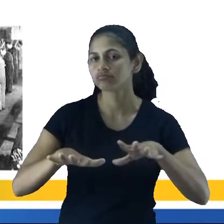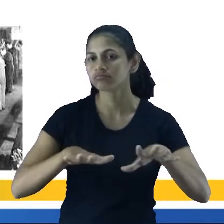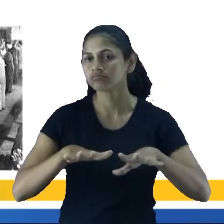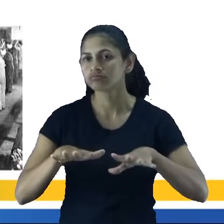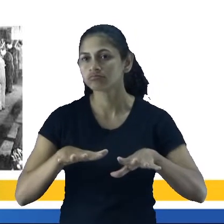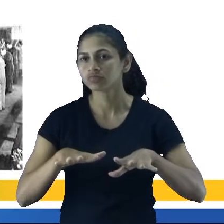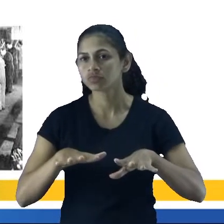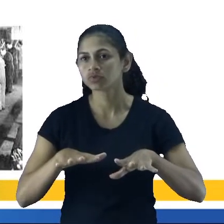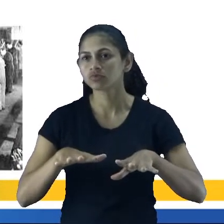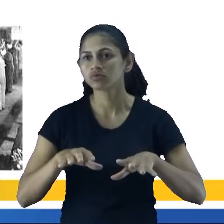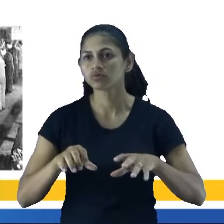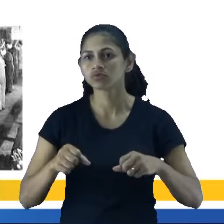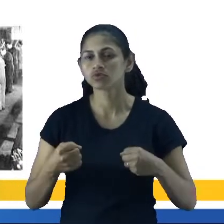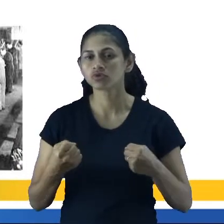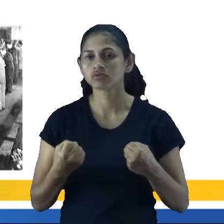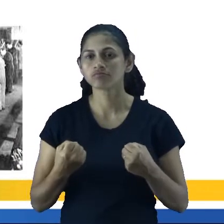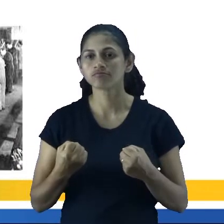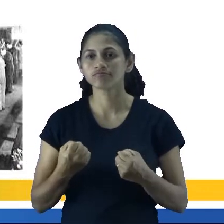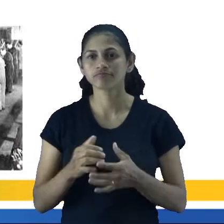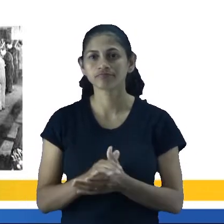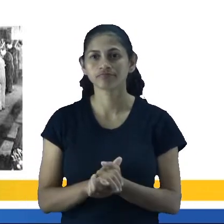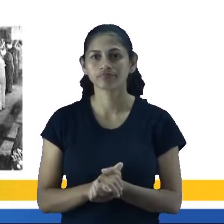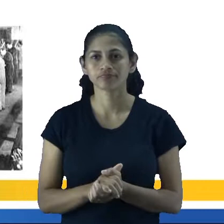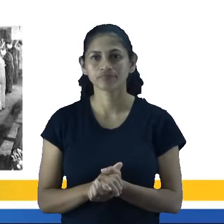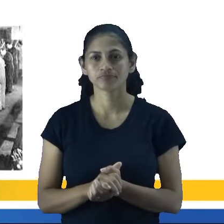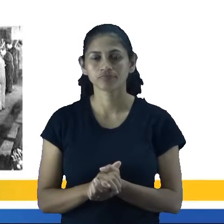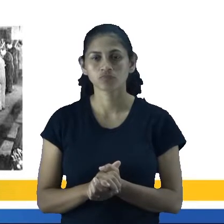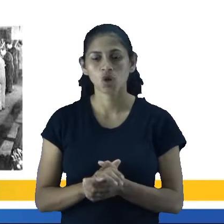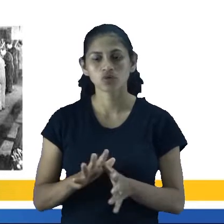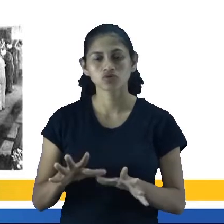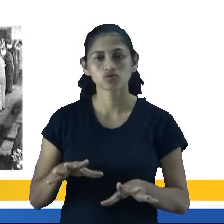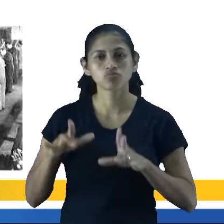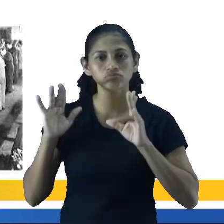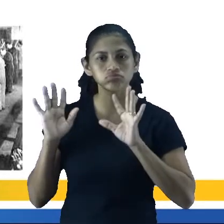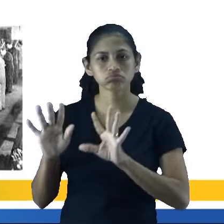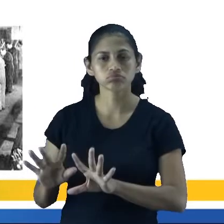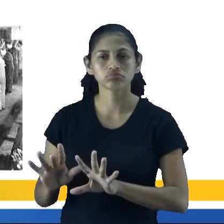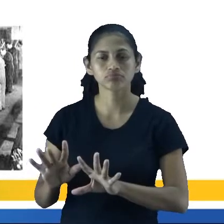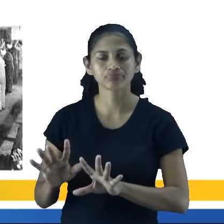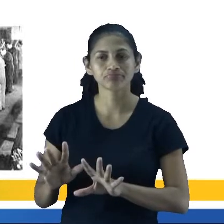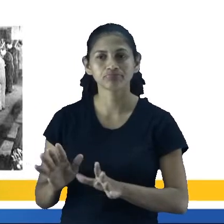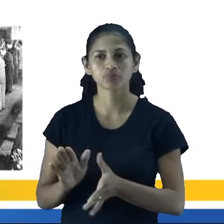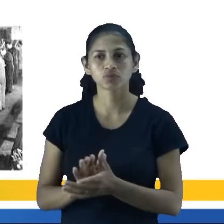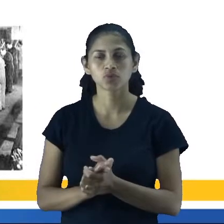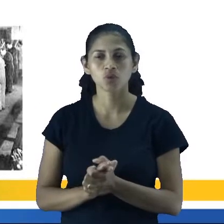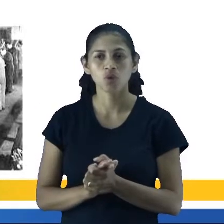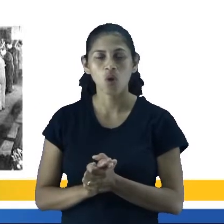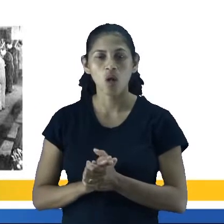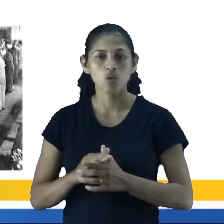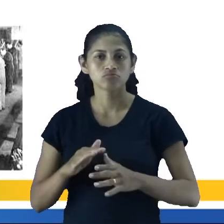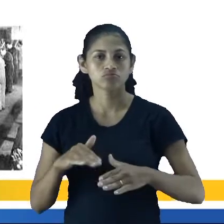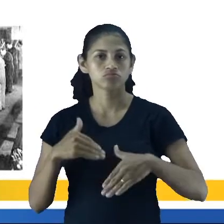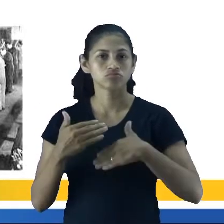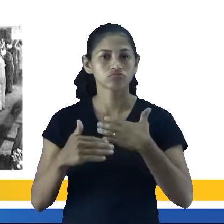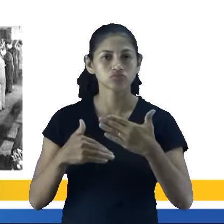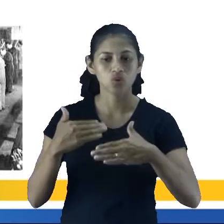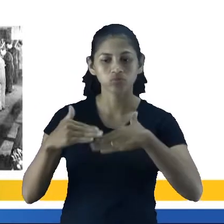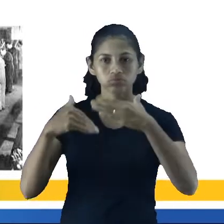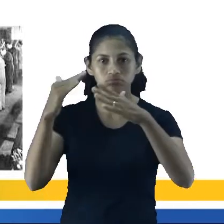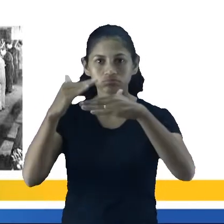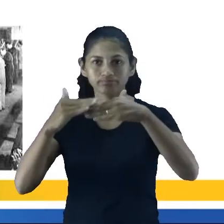se urbanizaram. Em um primeiro momento, isso aconteceu nos chamados países